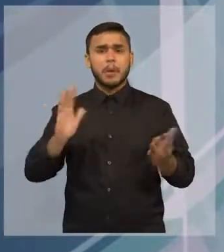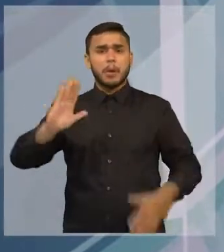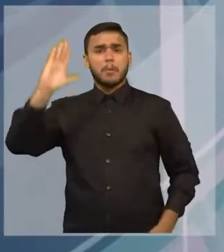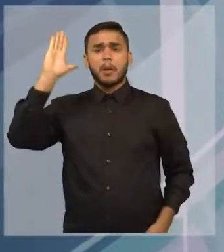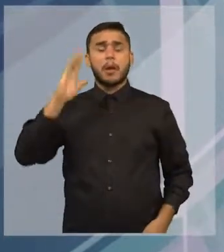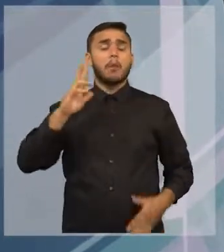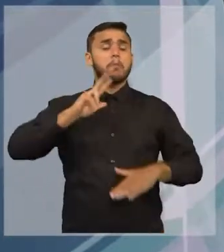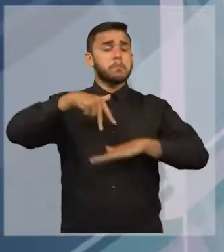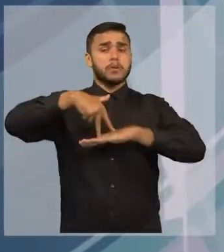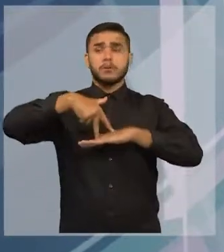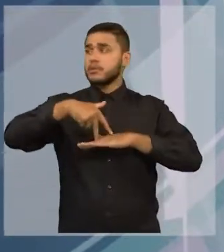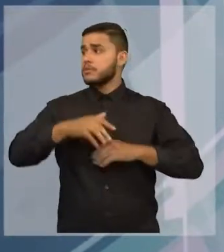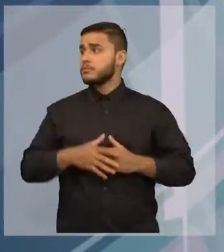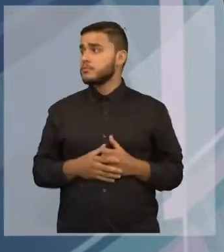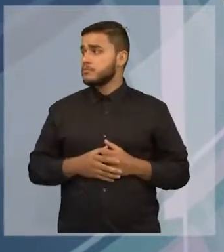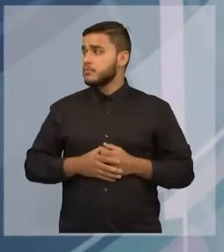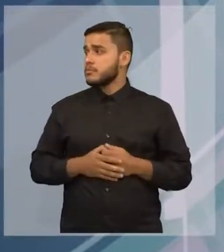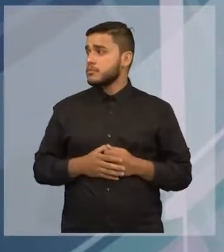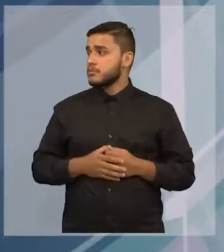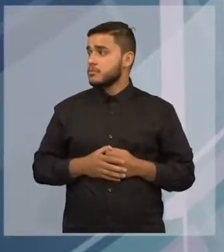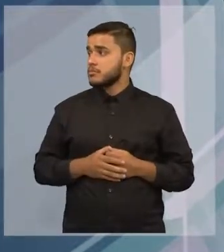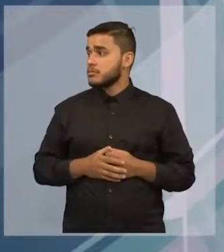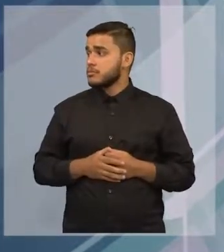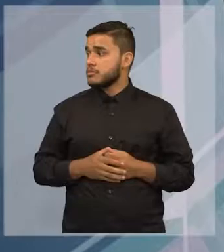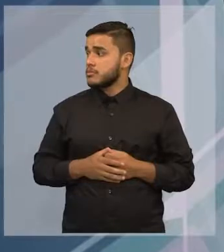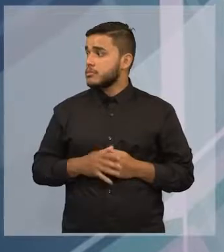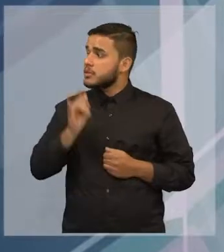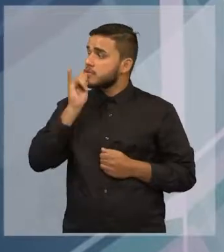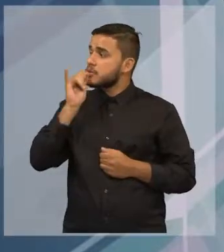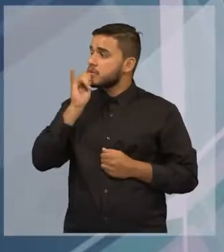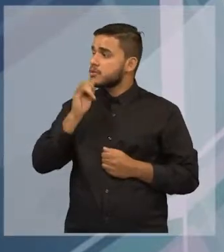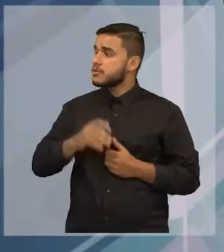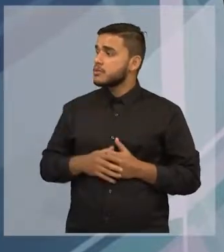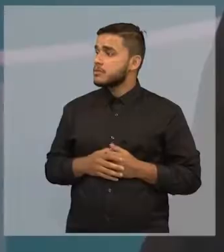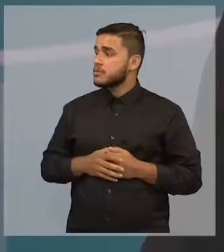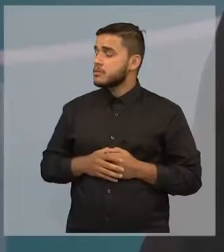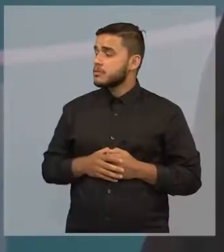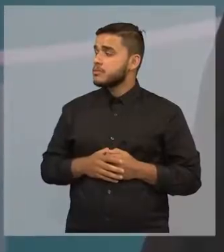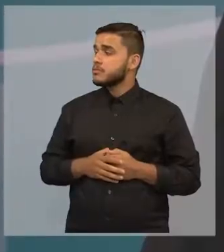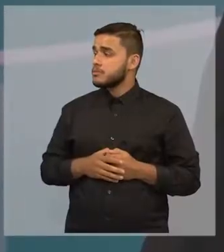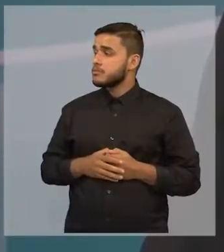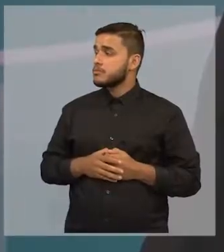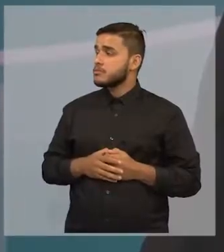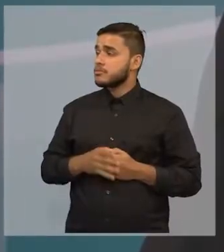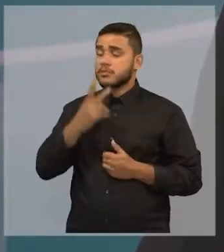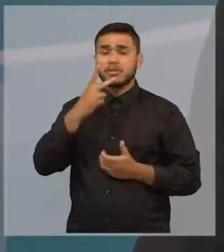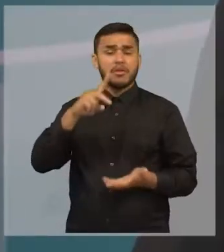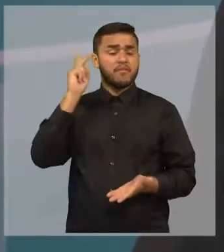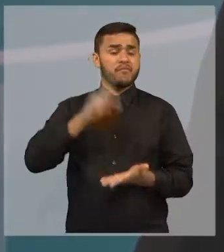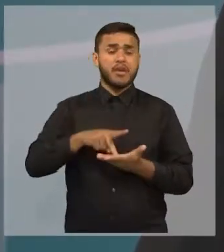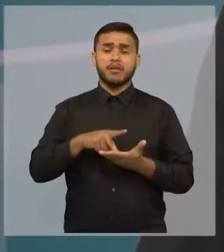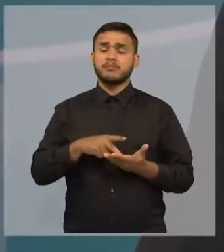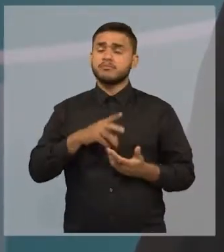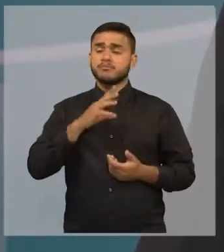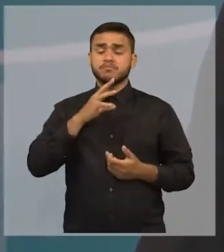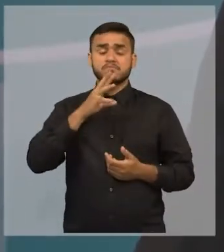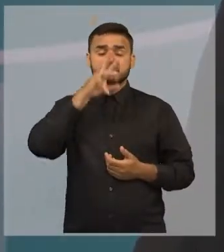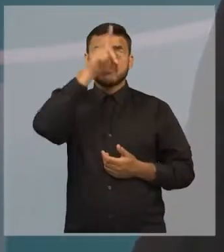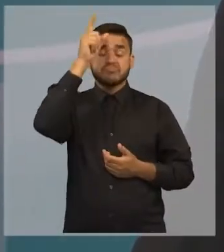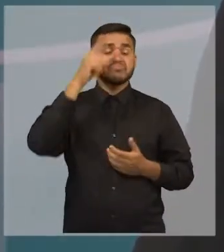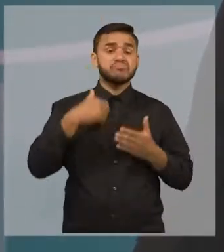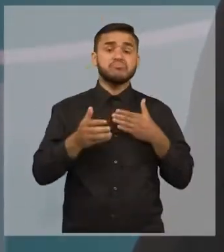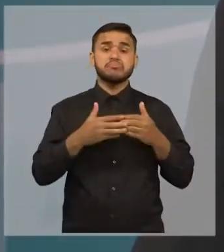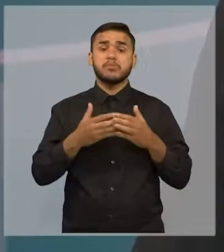continua no palanque. No dia a dia. Quais são as inverdades? Ao longo do Eu acho que o problema dele é a verdade nua e crua, exagerada. Não, acho que